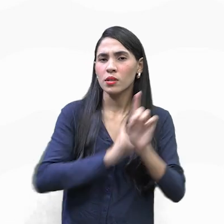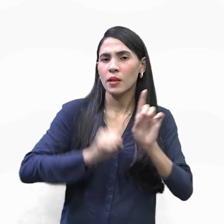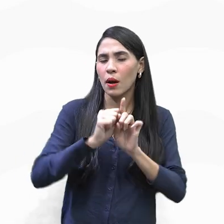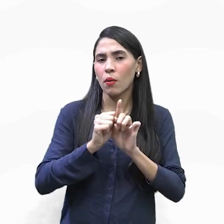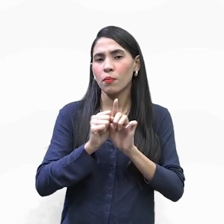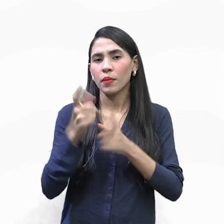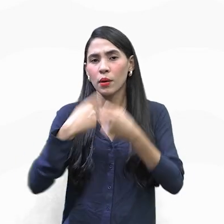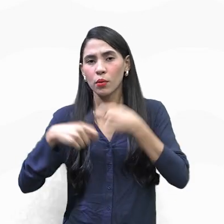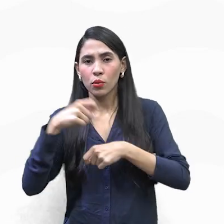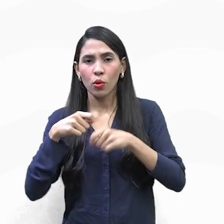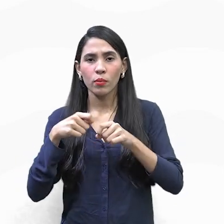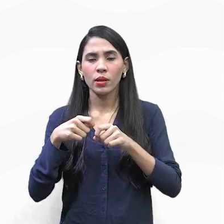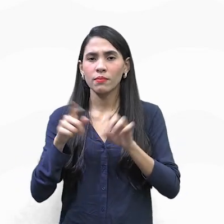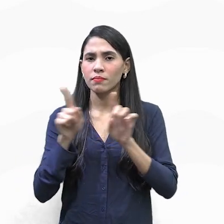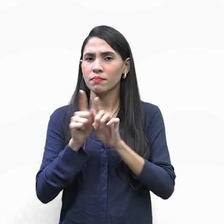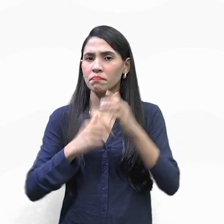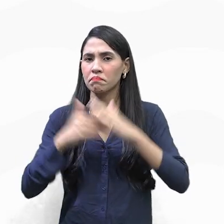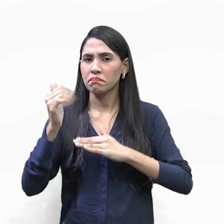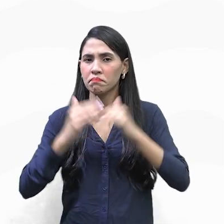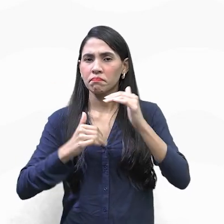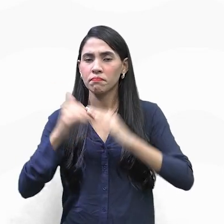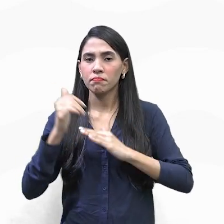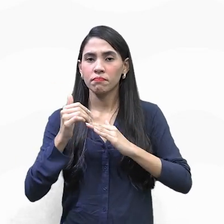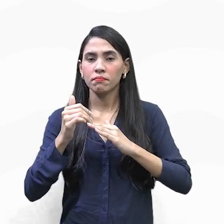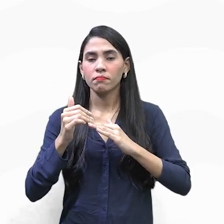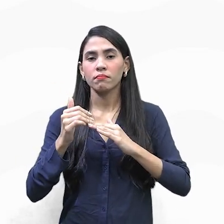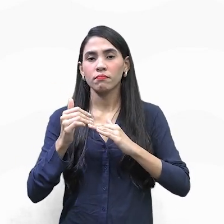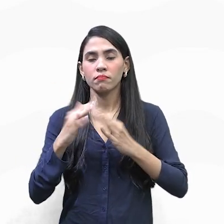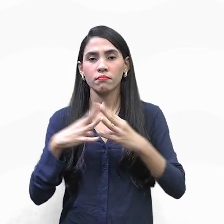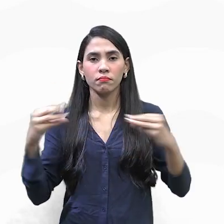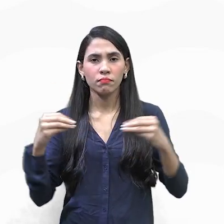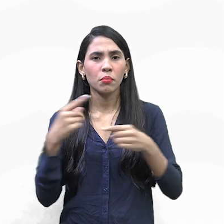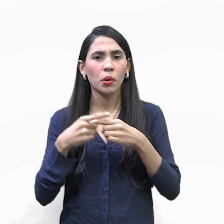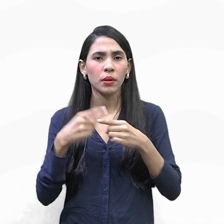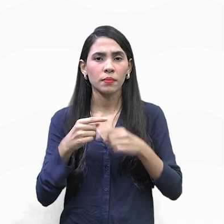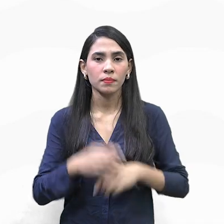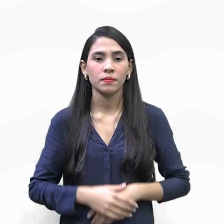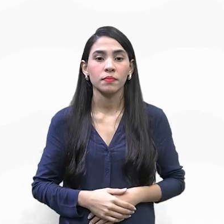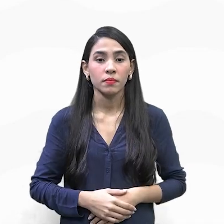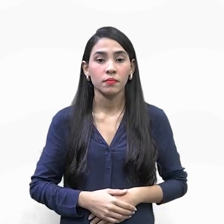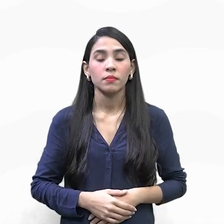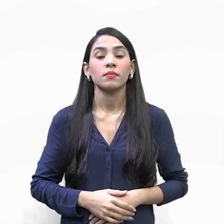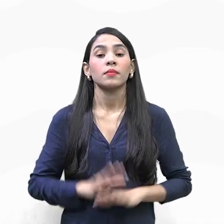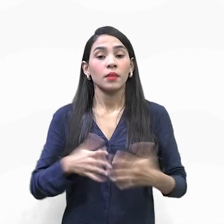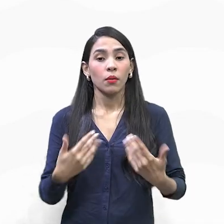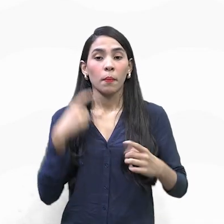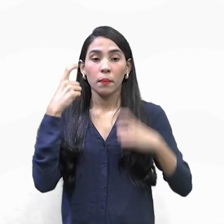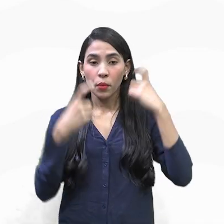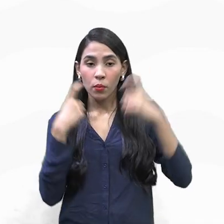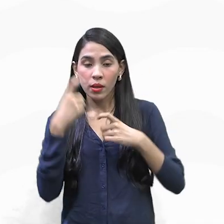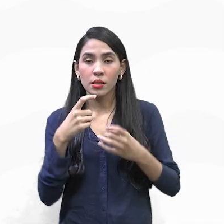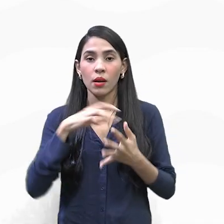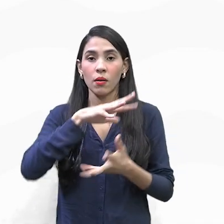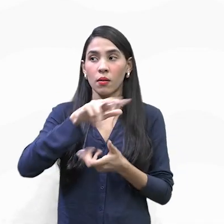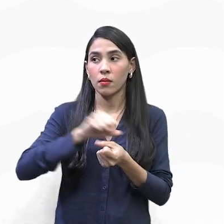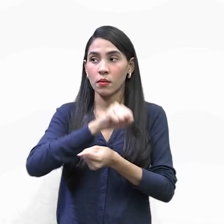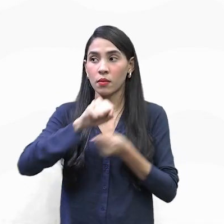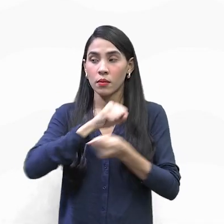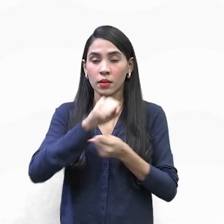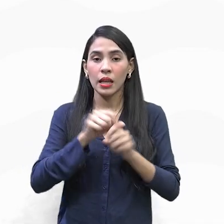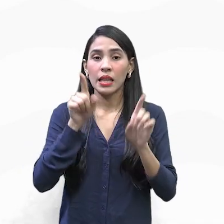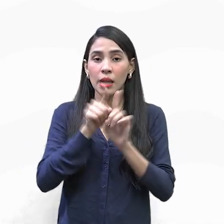econômicas e profissões que desaparecerão? Olha só, pessoal, eu vou te dizer o seguinte, que a crescente preocupação com a sustentabilidade,